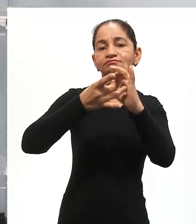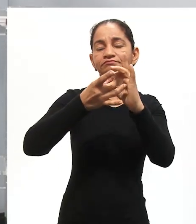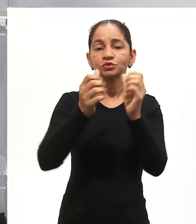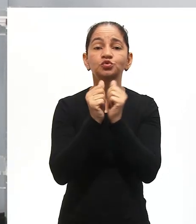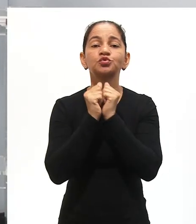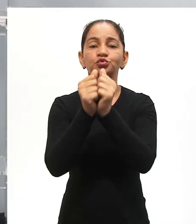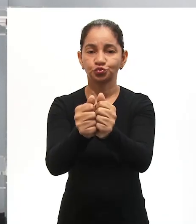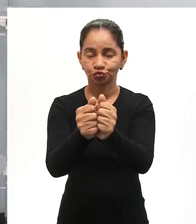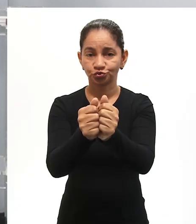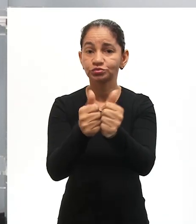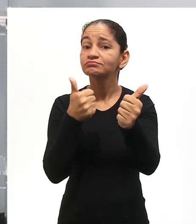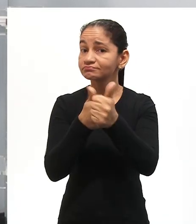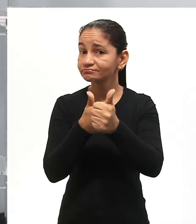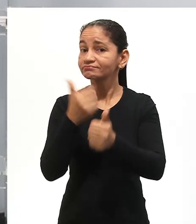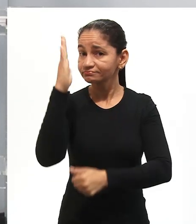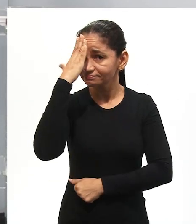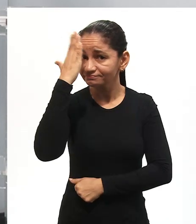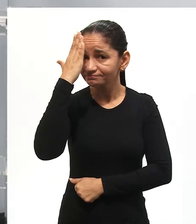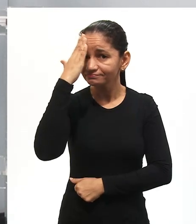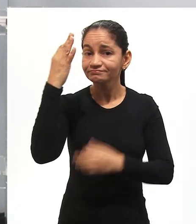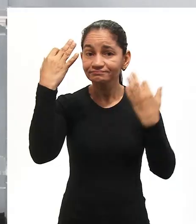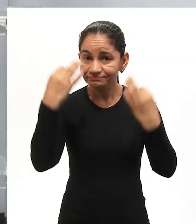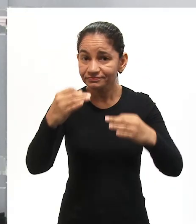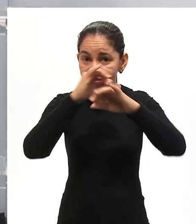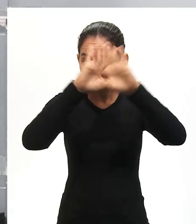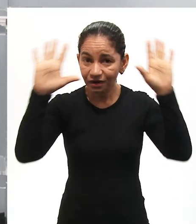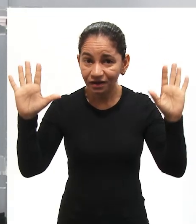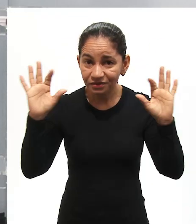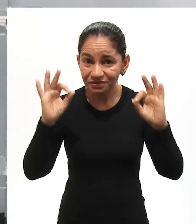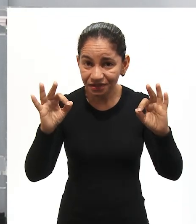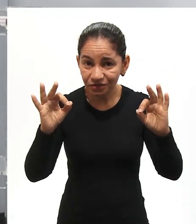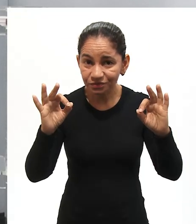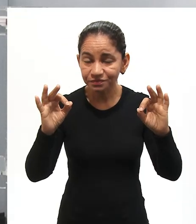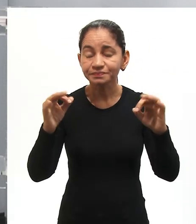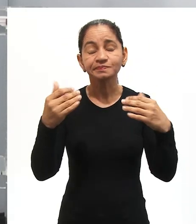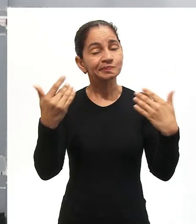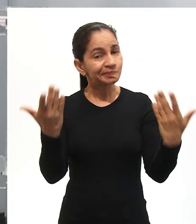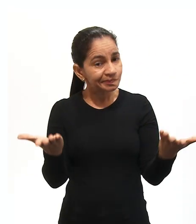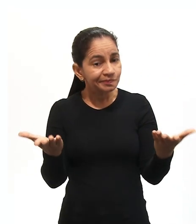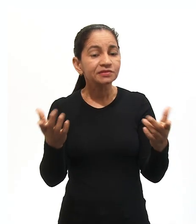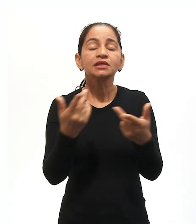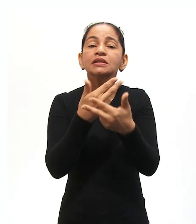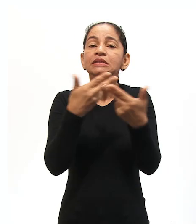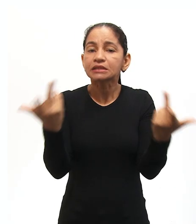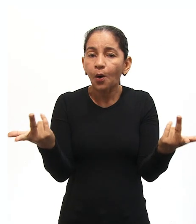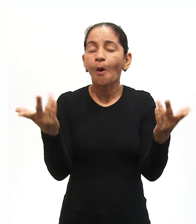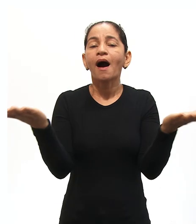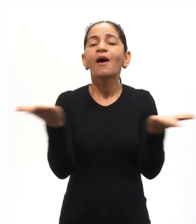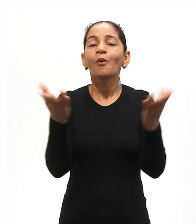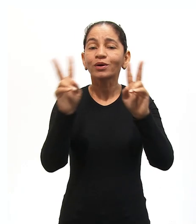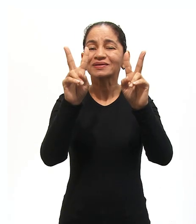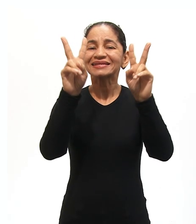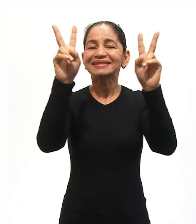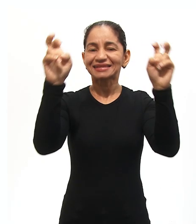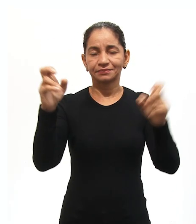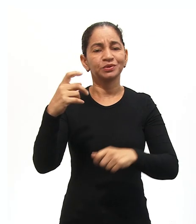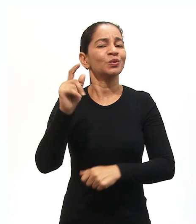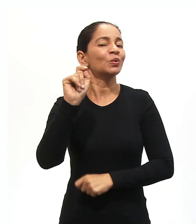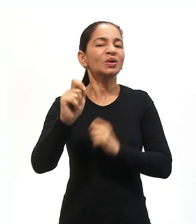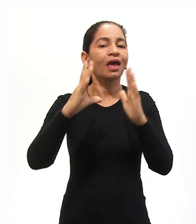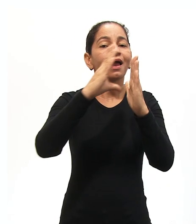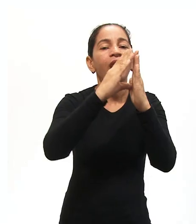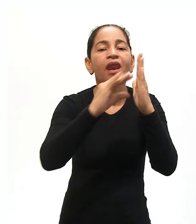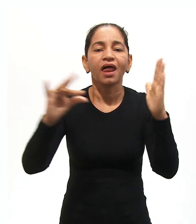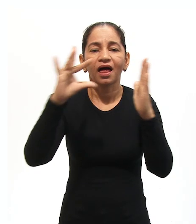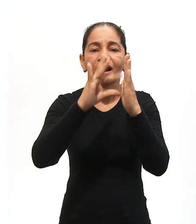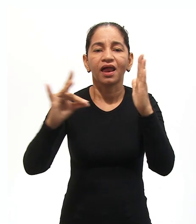obra. Foi isso que eu tentei dizer ainda há pouco, tá? em outras palavras. Agora, com relação ao plágio